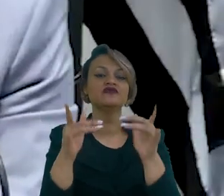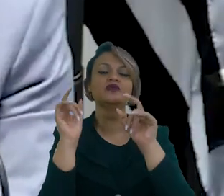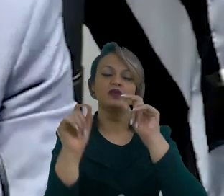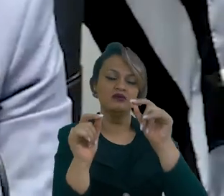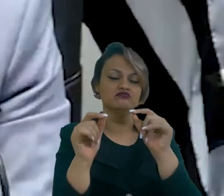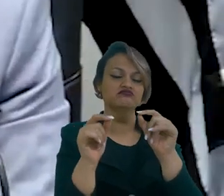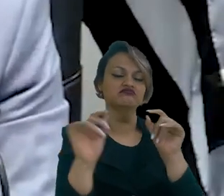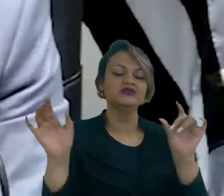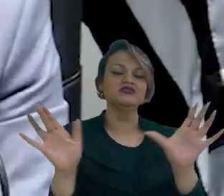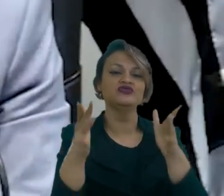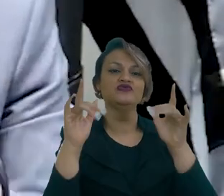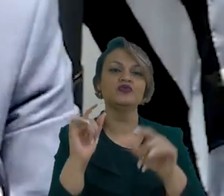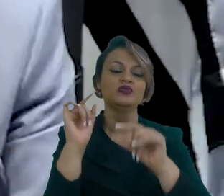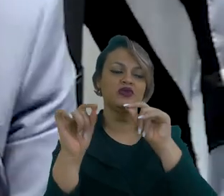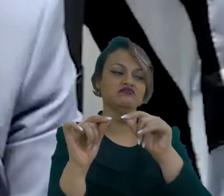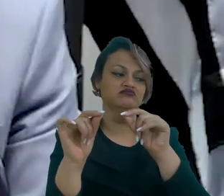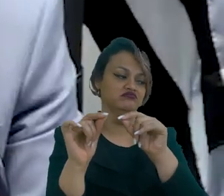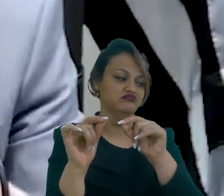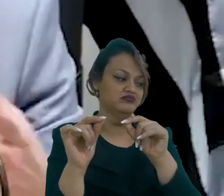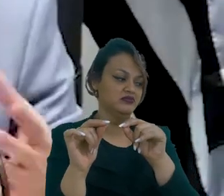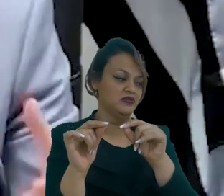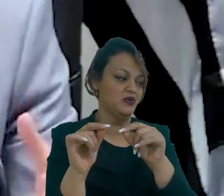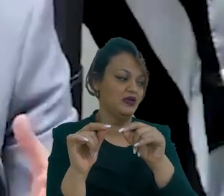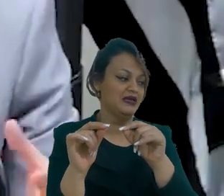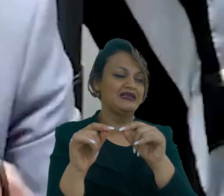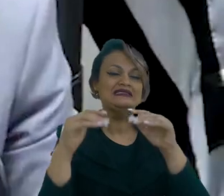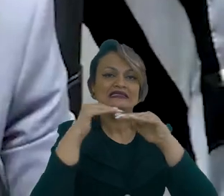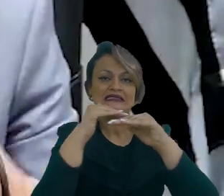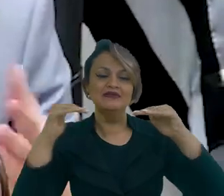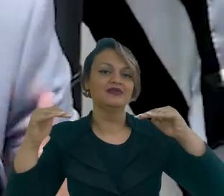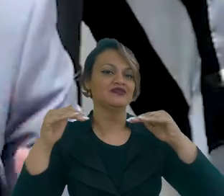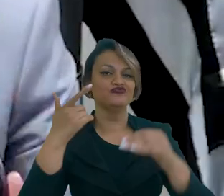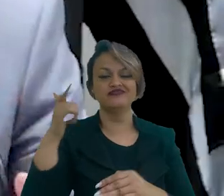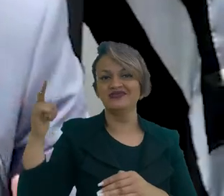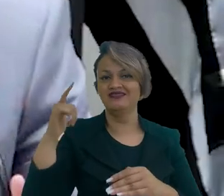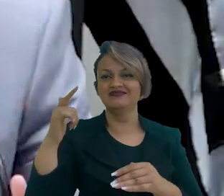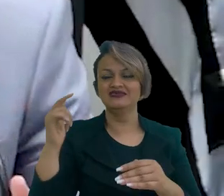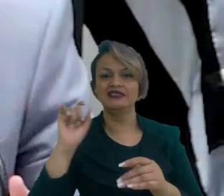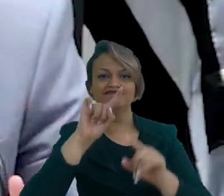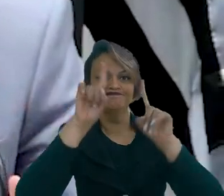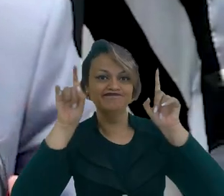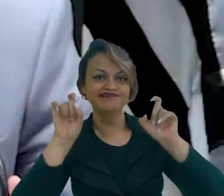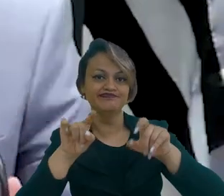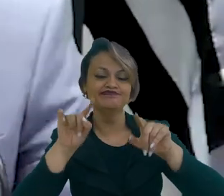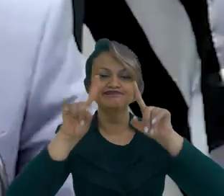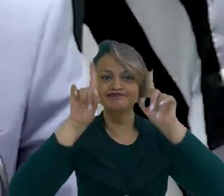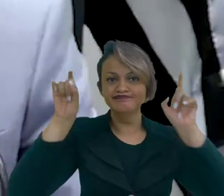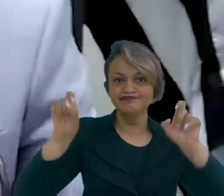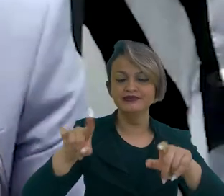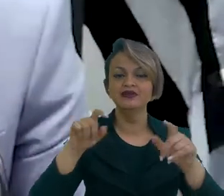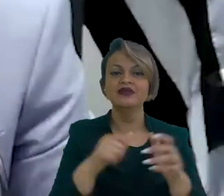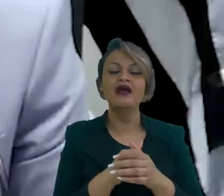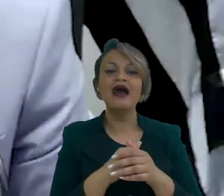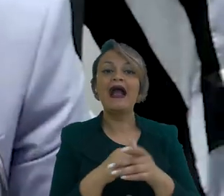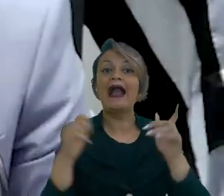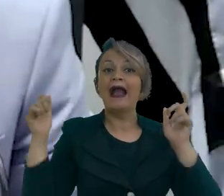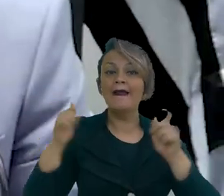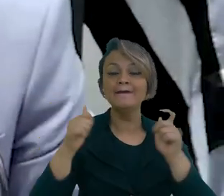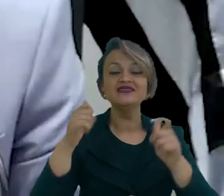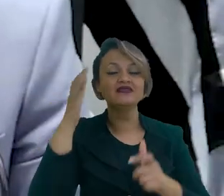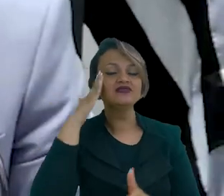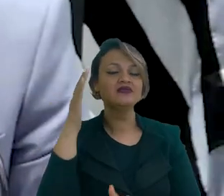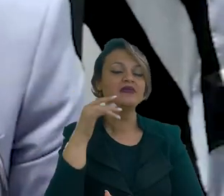promove e nesse sentido é verdade uma certa instabilidade a gente perde